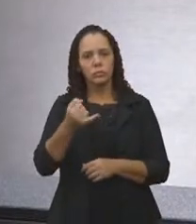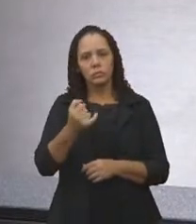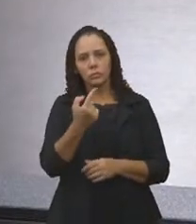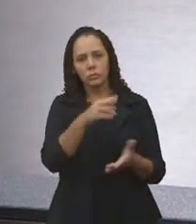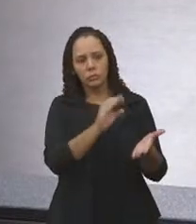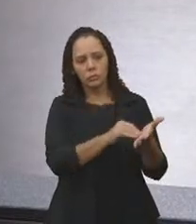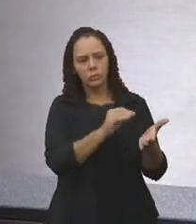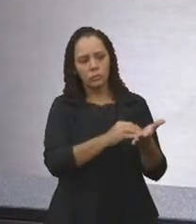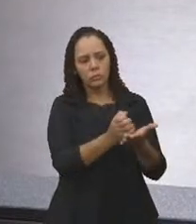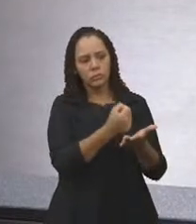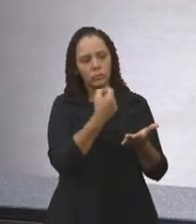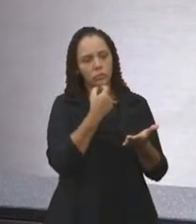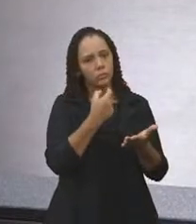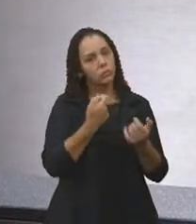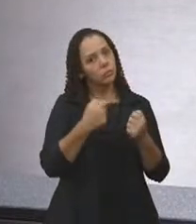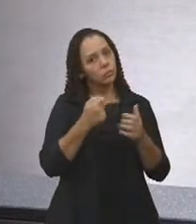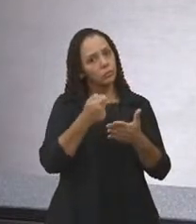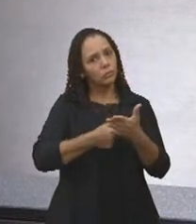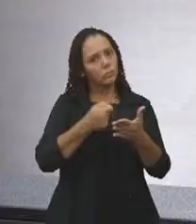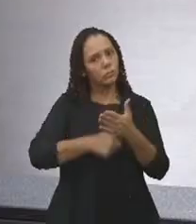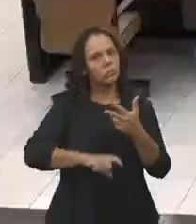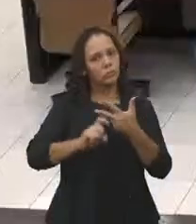fiscalizar e cobrar do executivo. Tá bom?